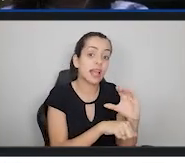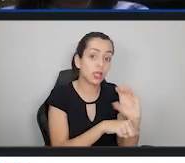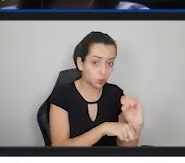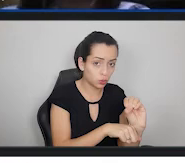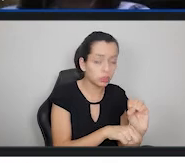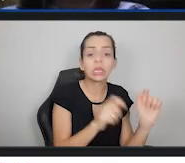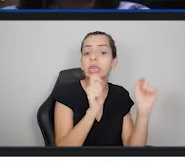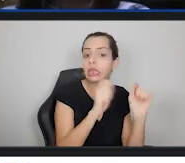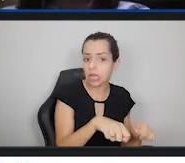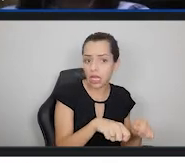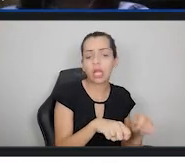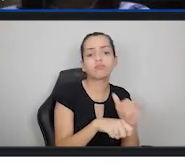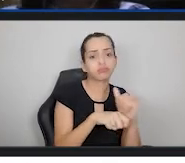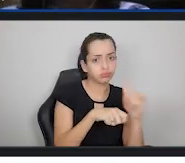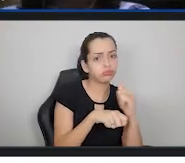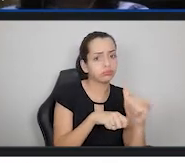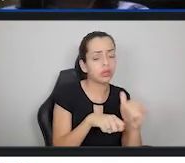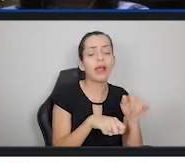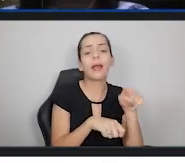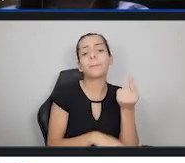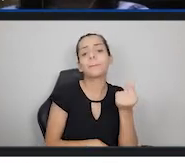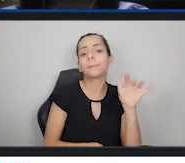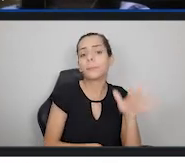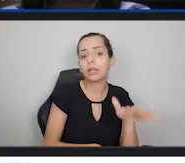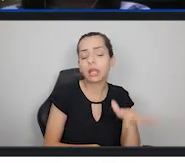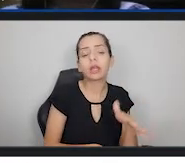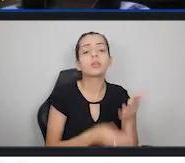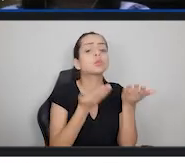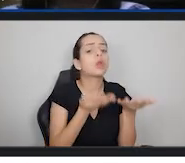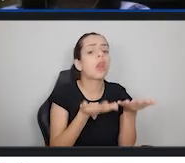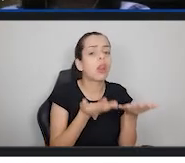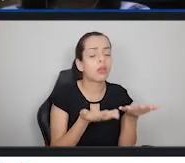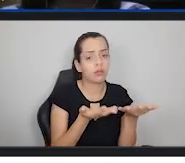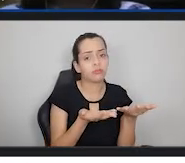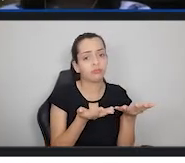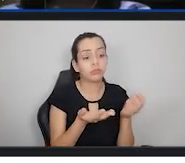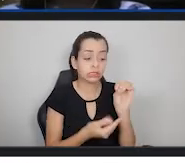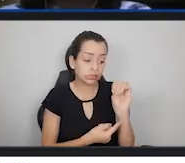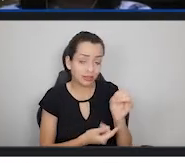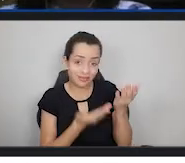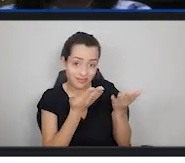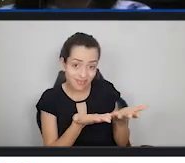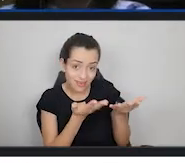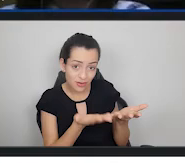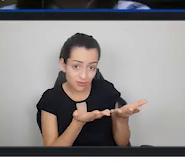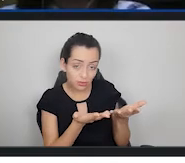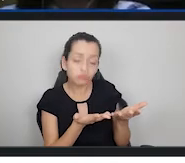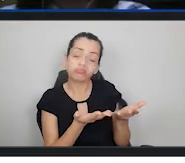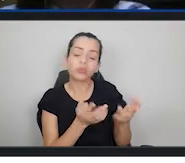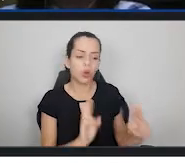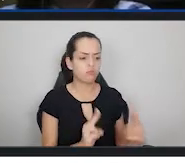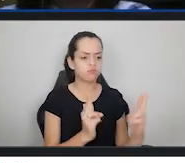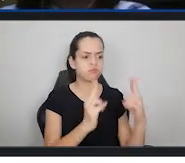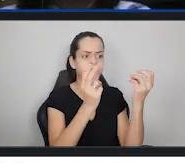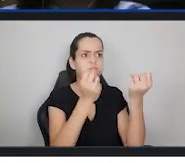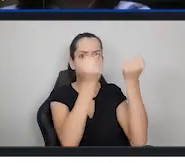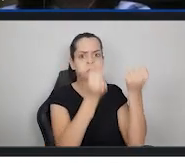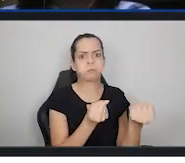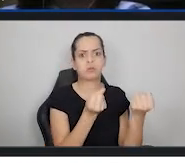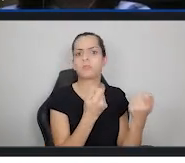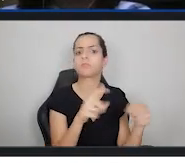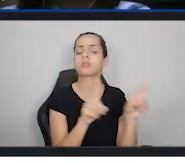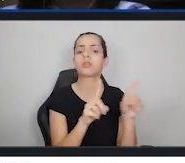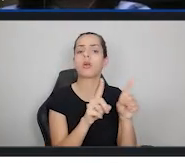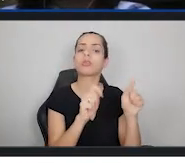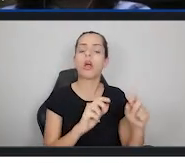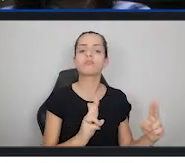uma resistência mecânica menor, mas eu posso usar o artifício aqui da alma de aço, vai conduzir bem, é mais barato,